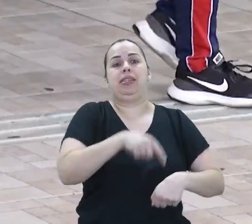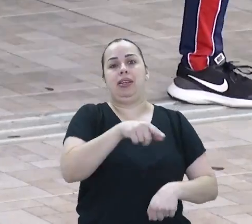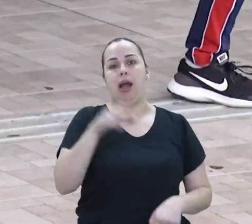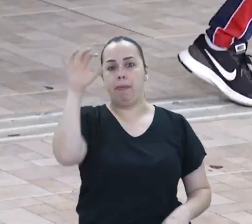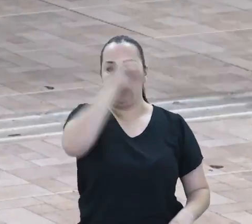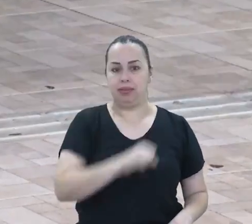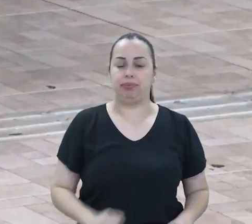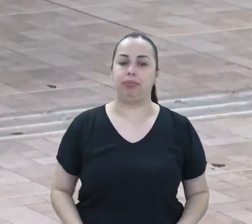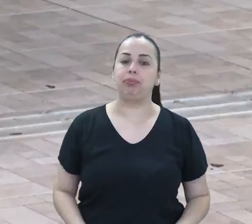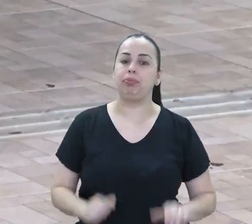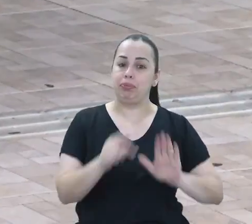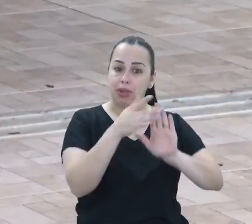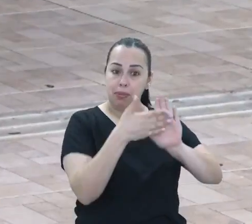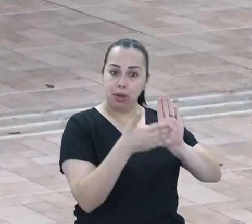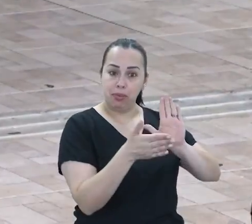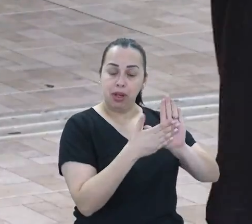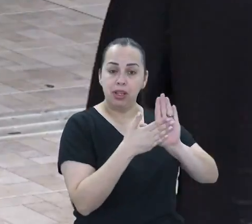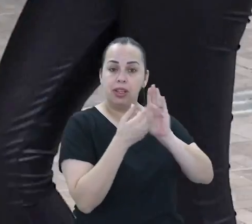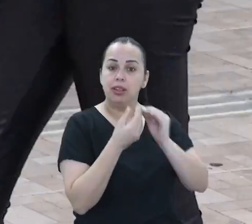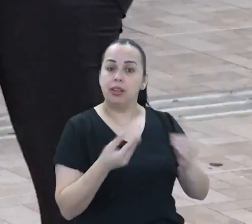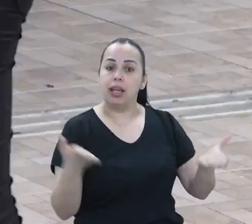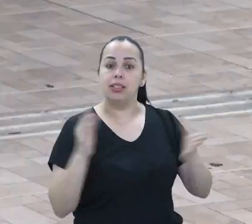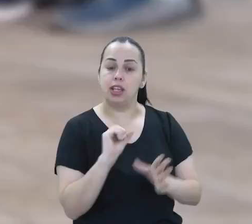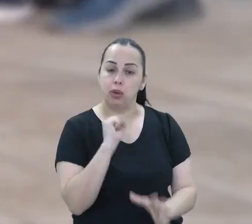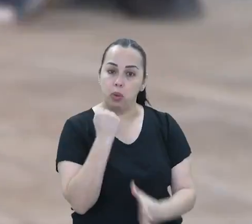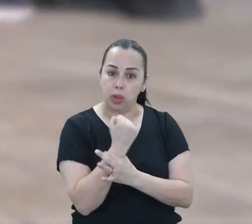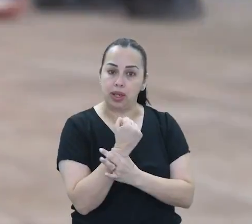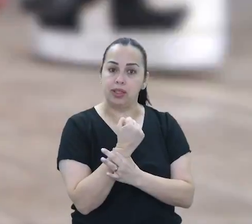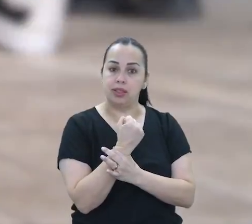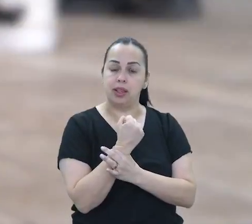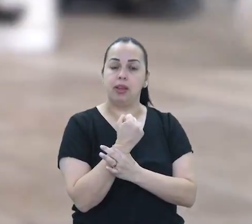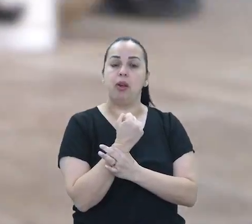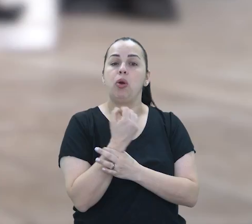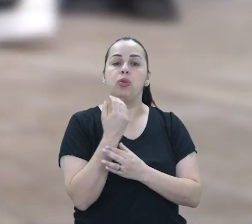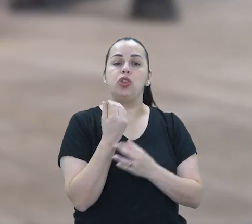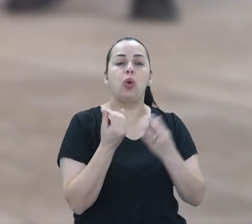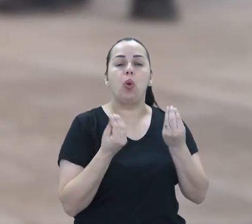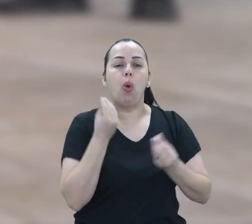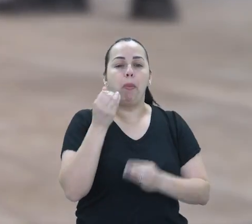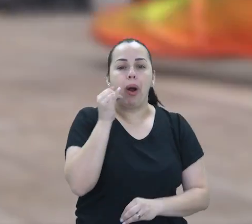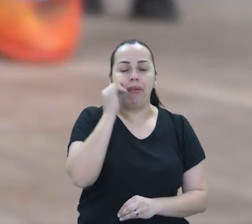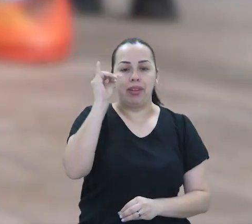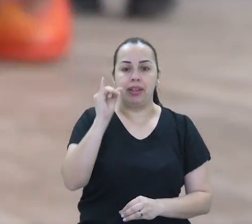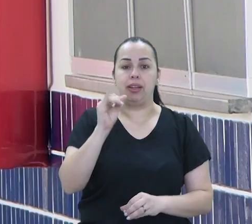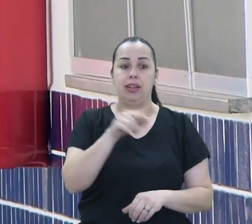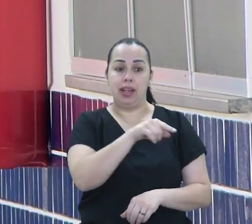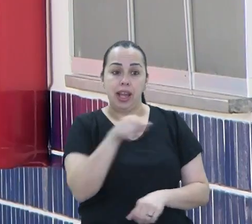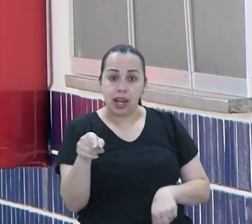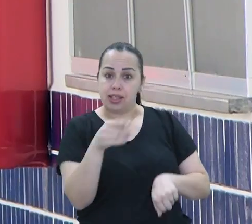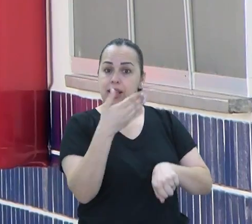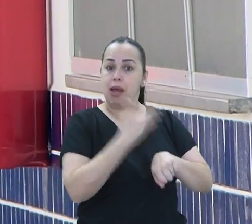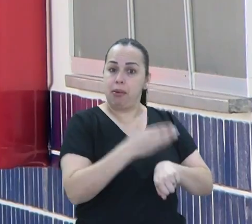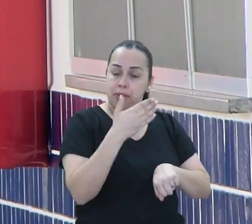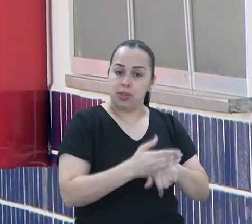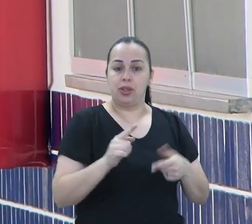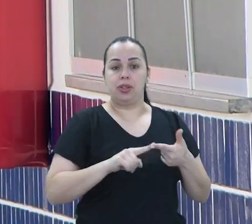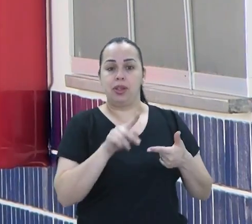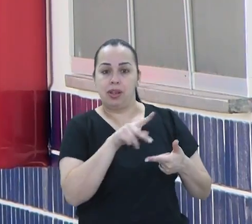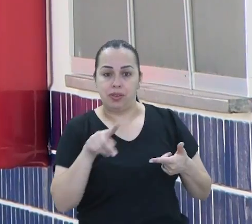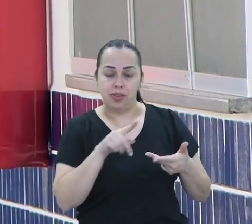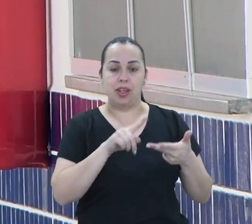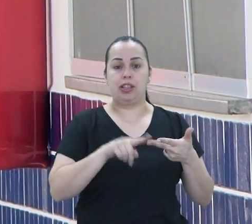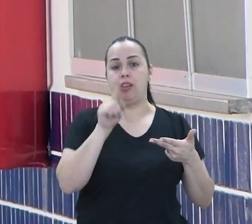O projeto aprovado contribui para a segurança das escolas públicas da cidade, por meio da prevenção. A partir do